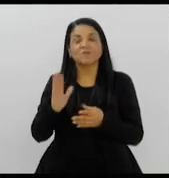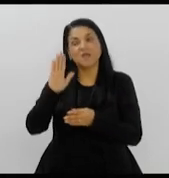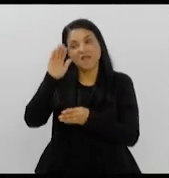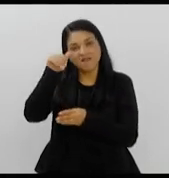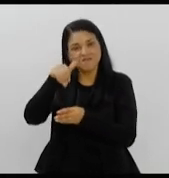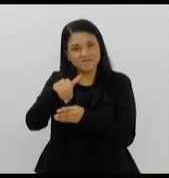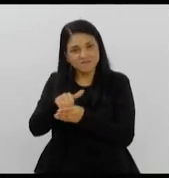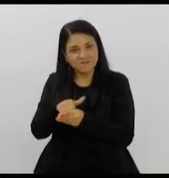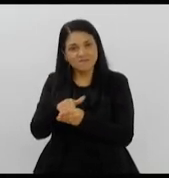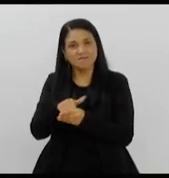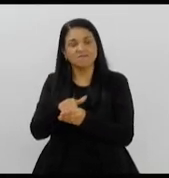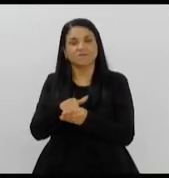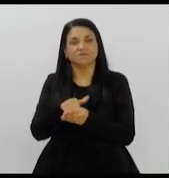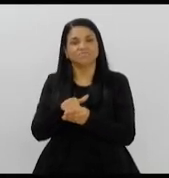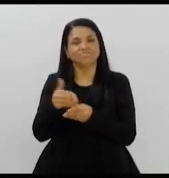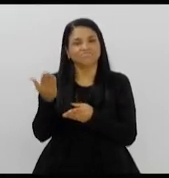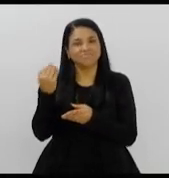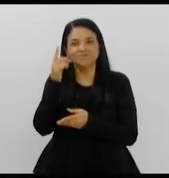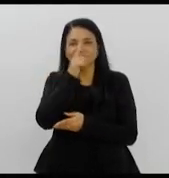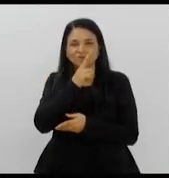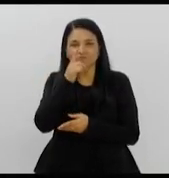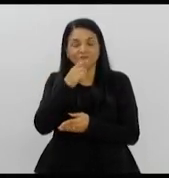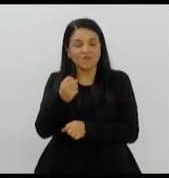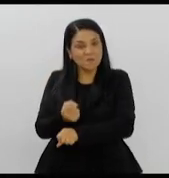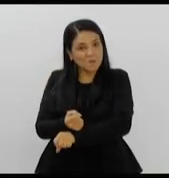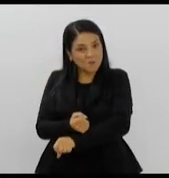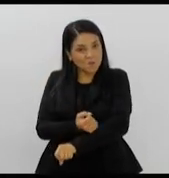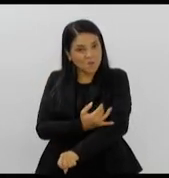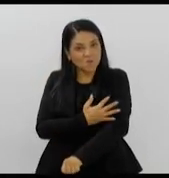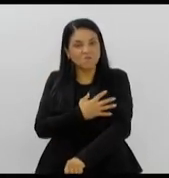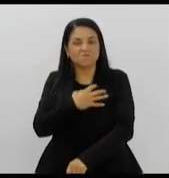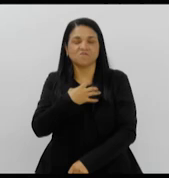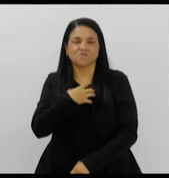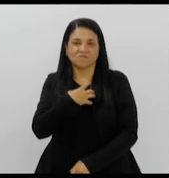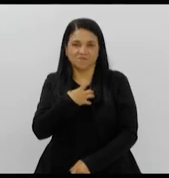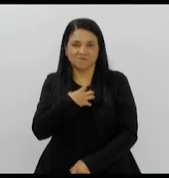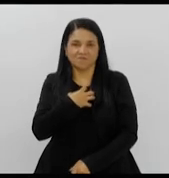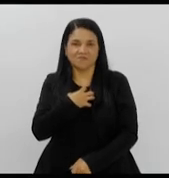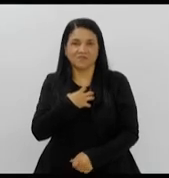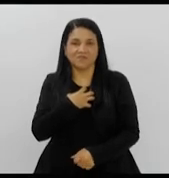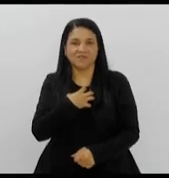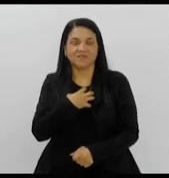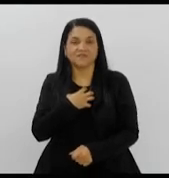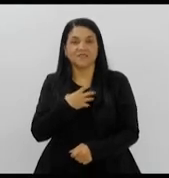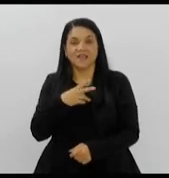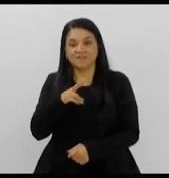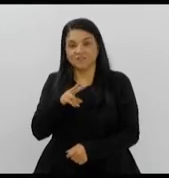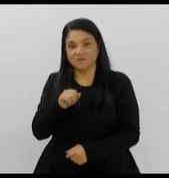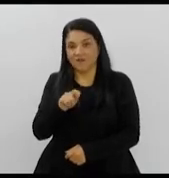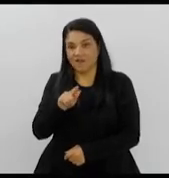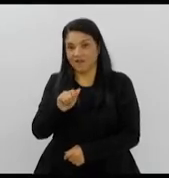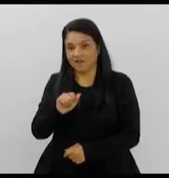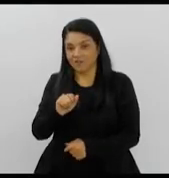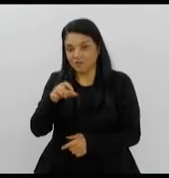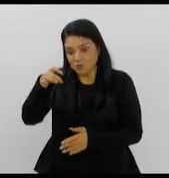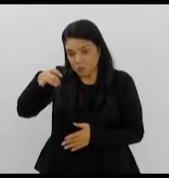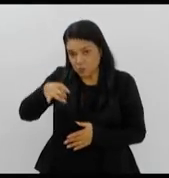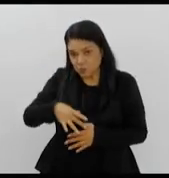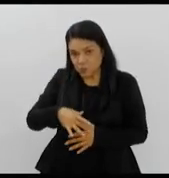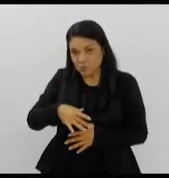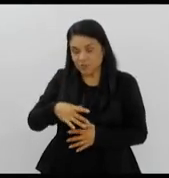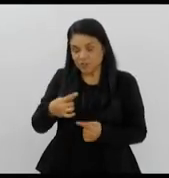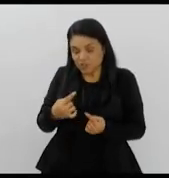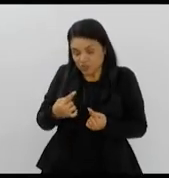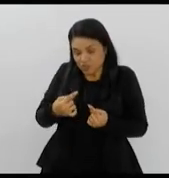também muito emocionante, porque as últimas vagas são